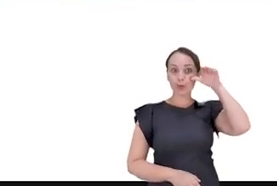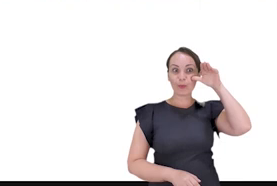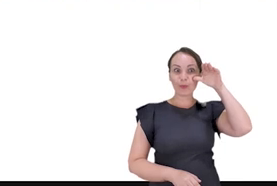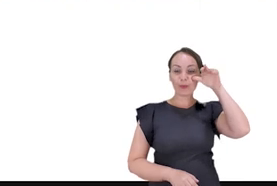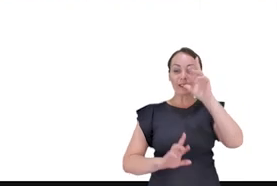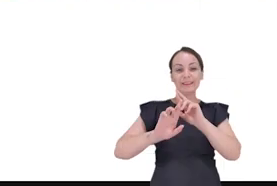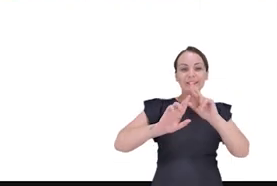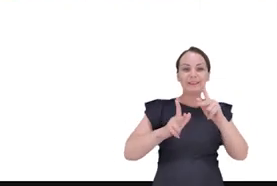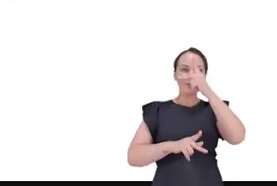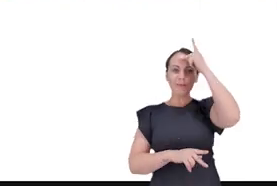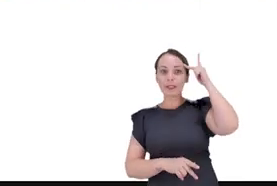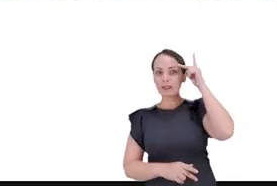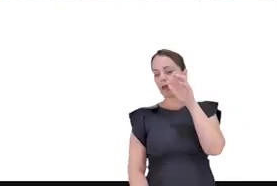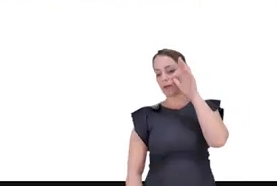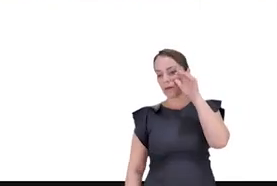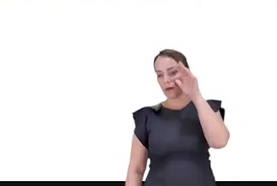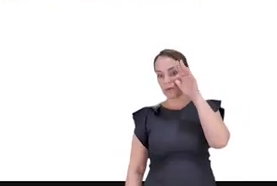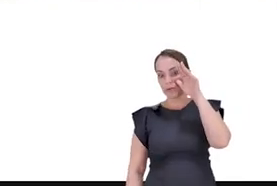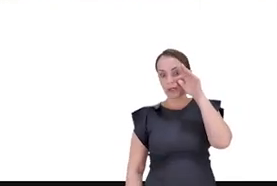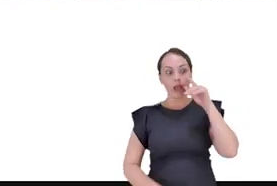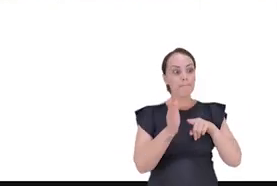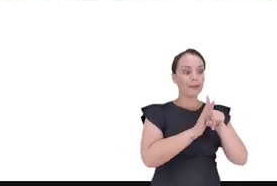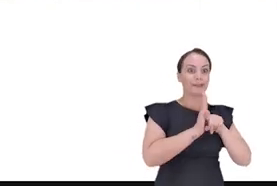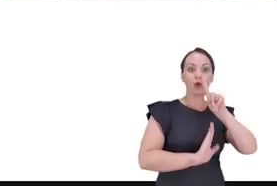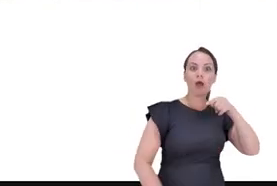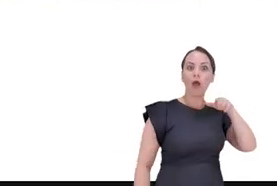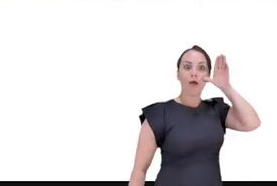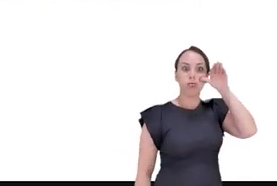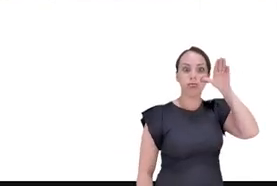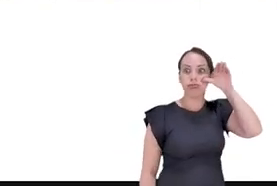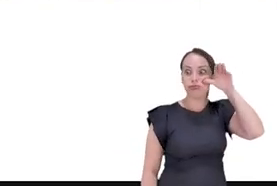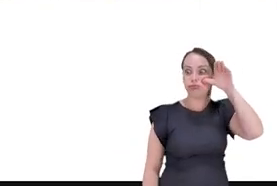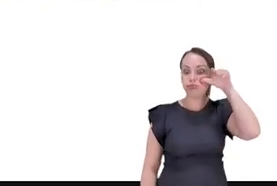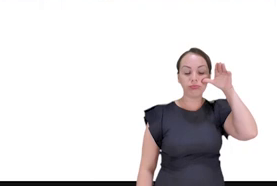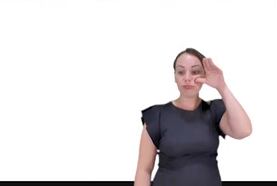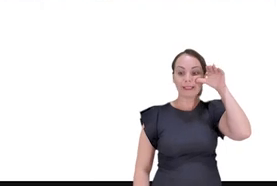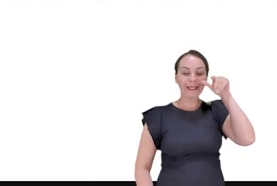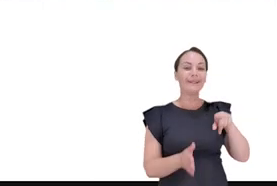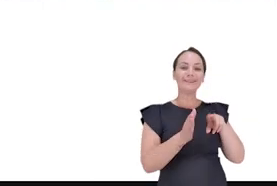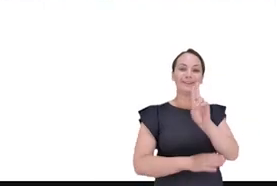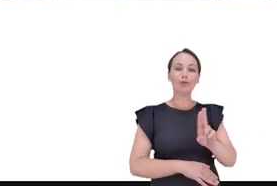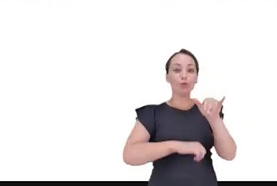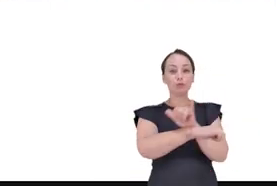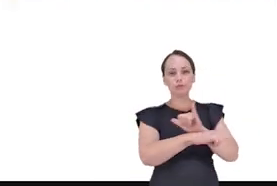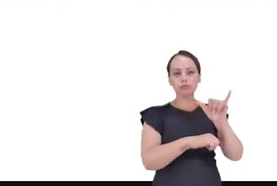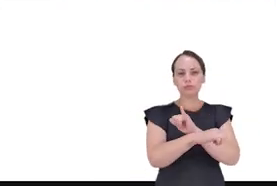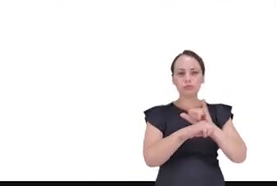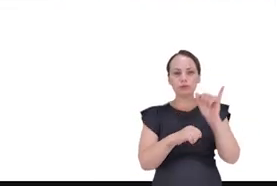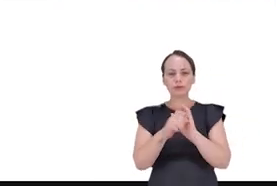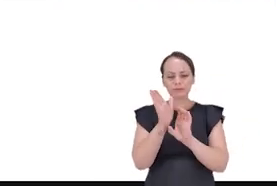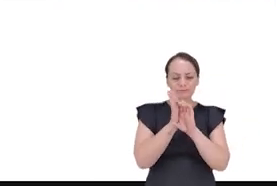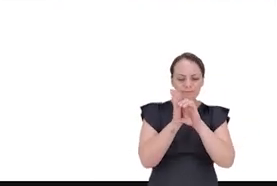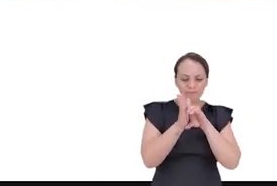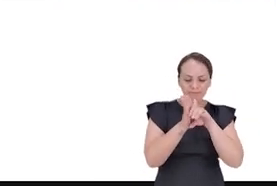de uma pessoa simplesmente curiosa para um pesquisador é que o pesquisador utiliza alguns métodos, né, metodologias científicas para responder